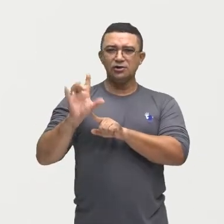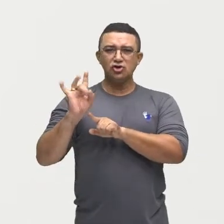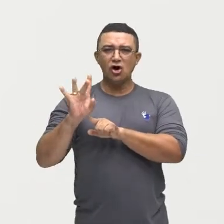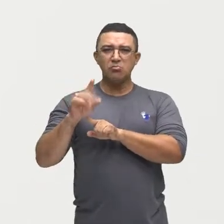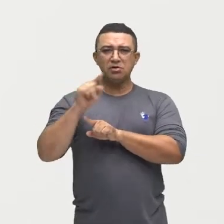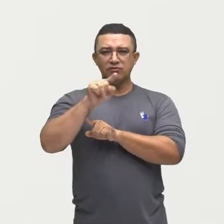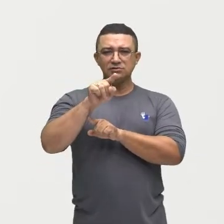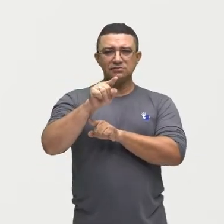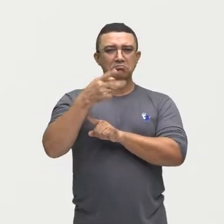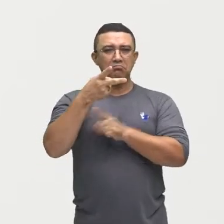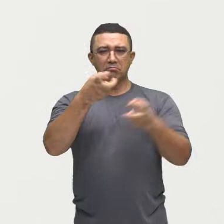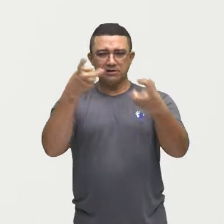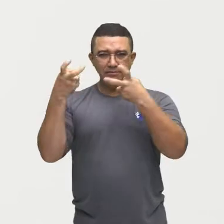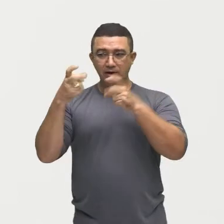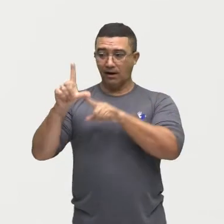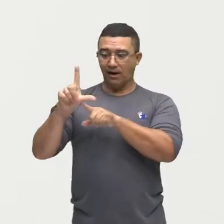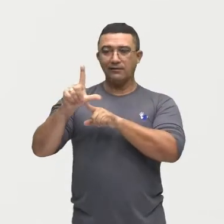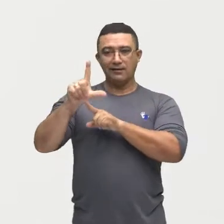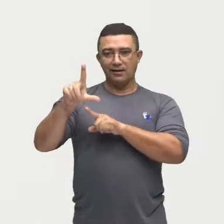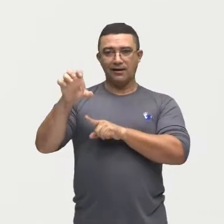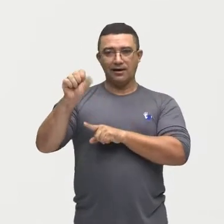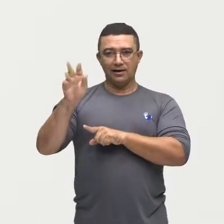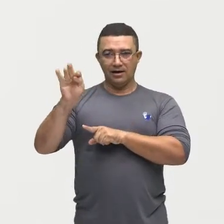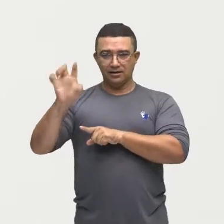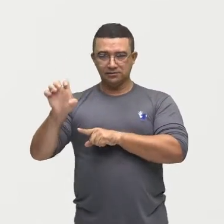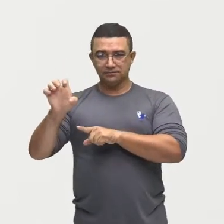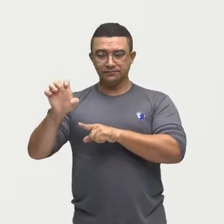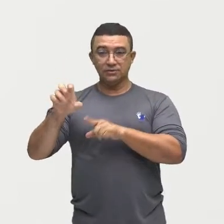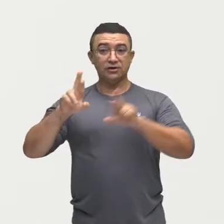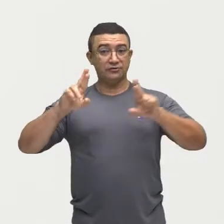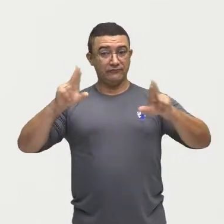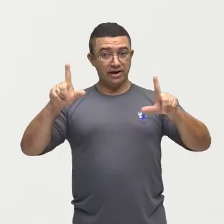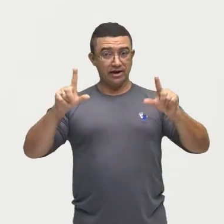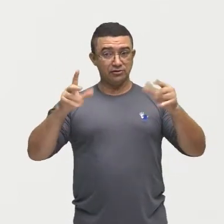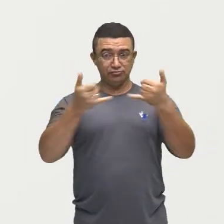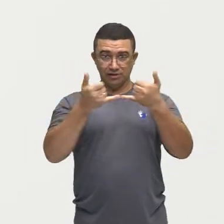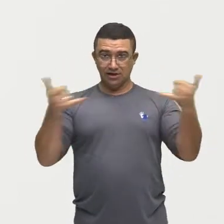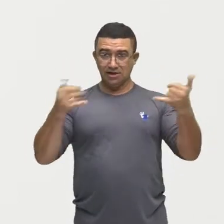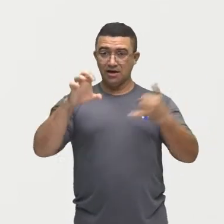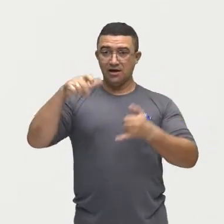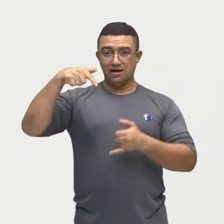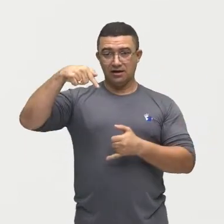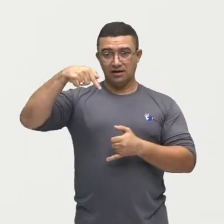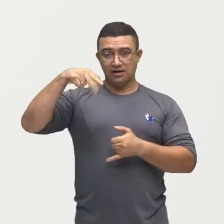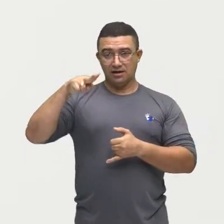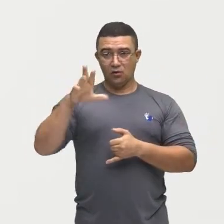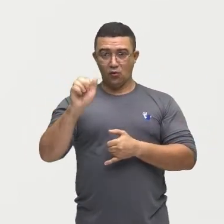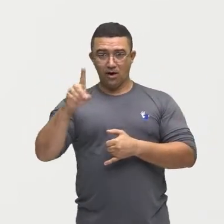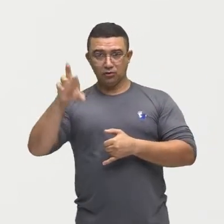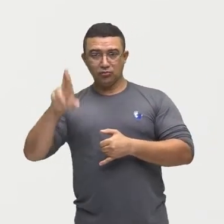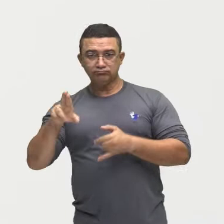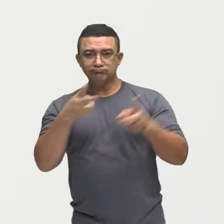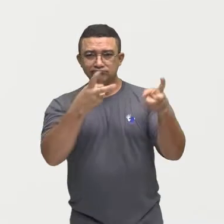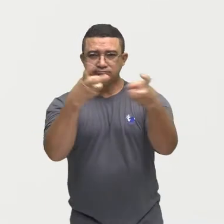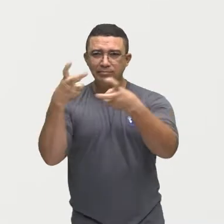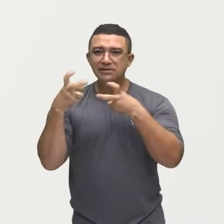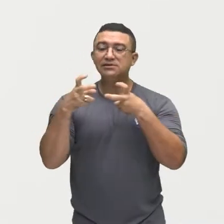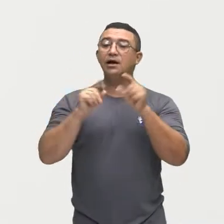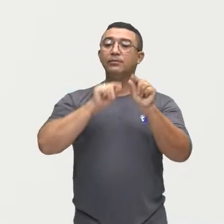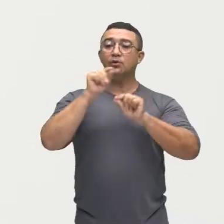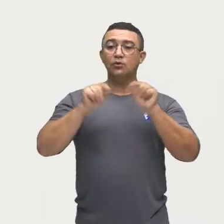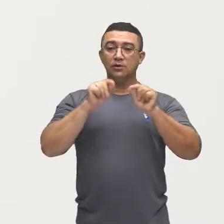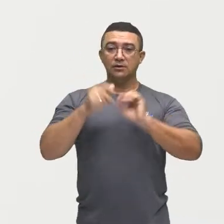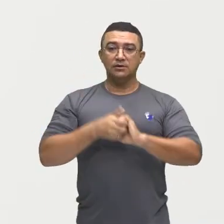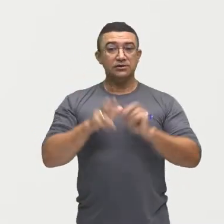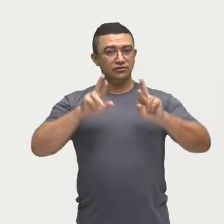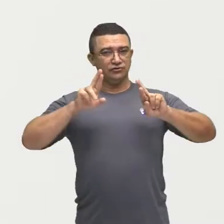Então, nesse sentido, aí a gente tem, diferentemente da linha do Equador, a gente já vai observar, né,